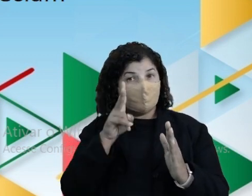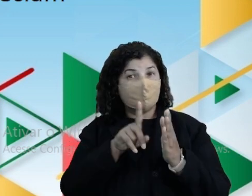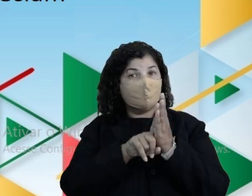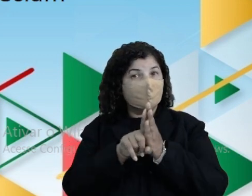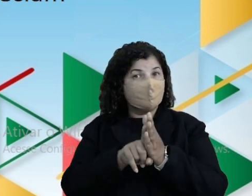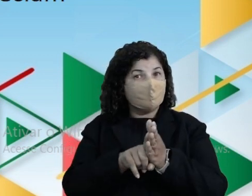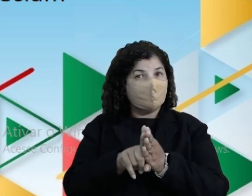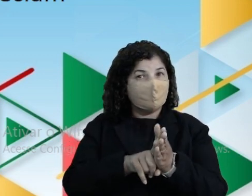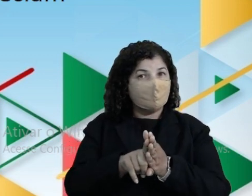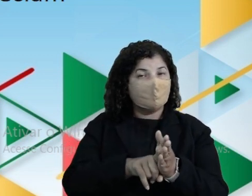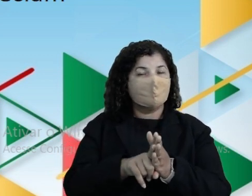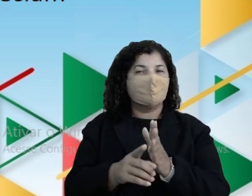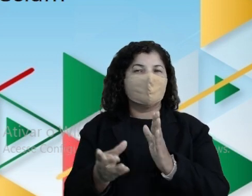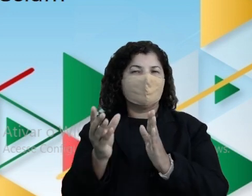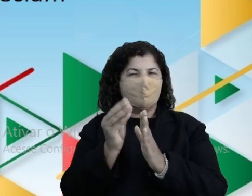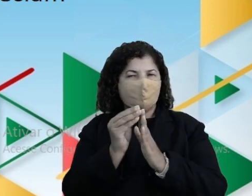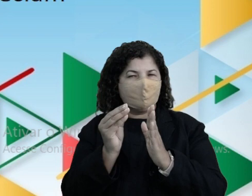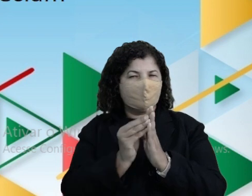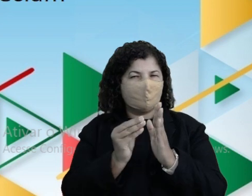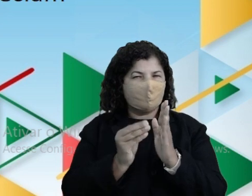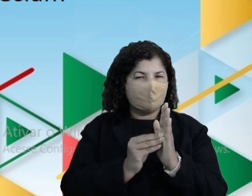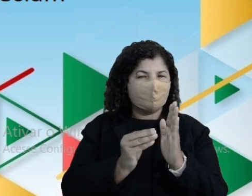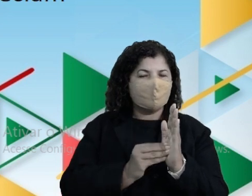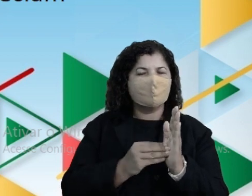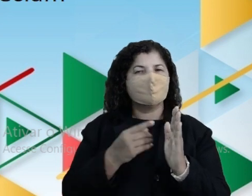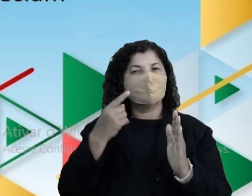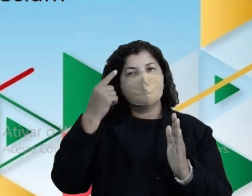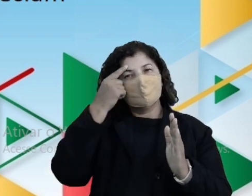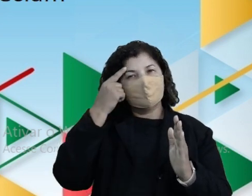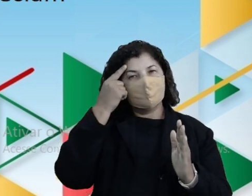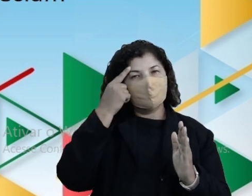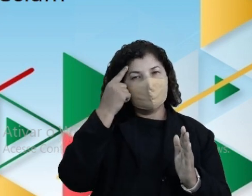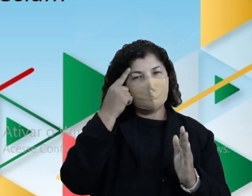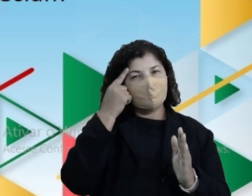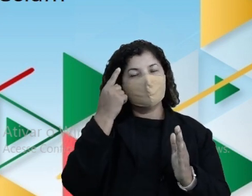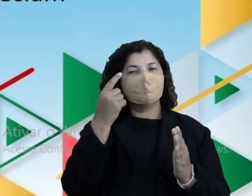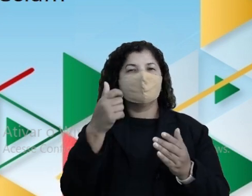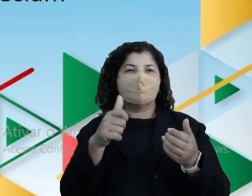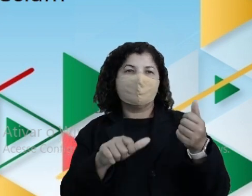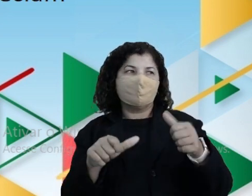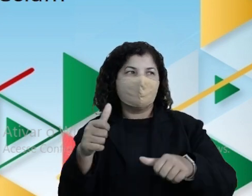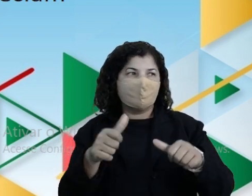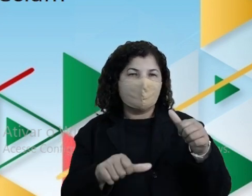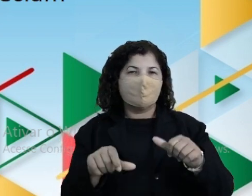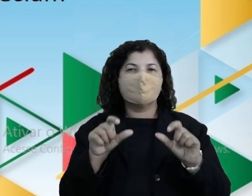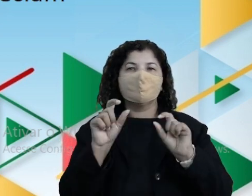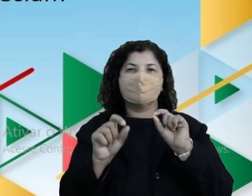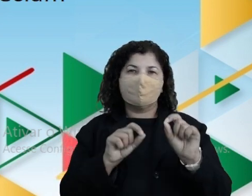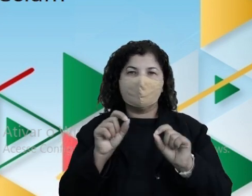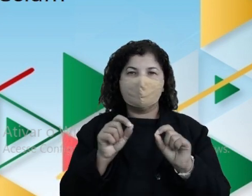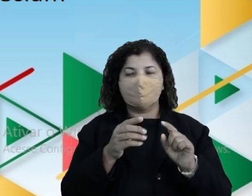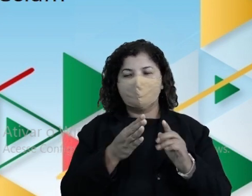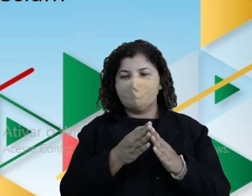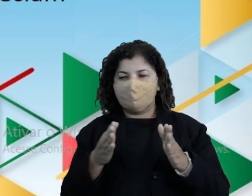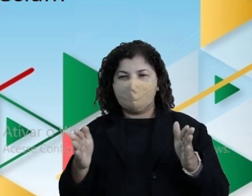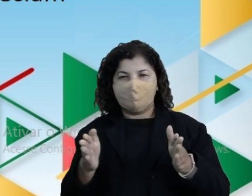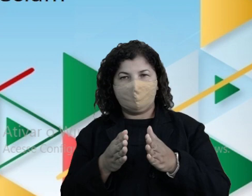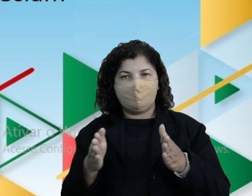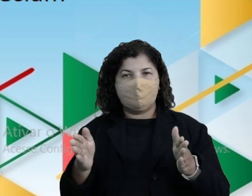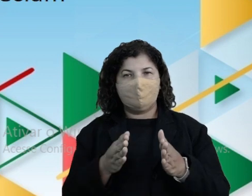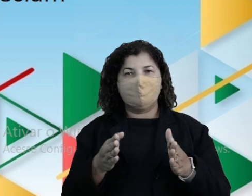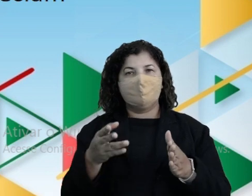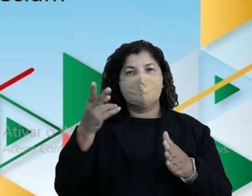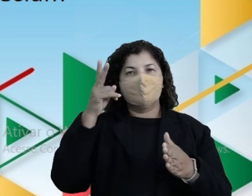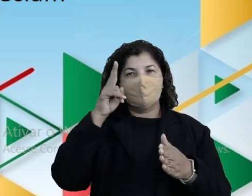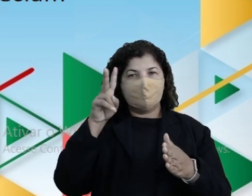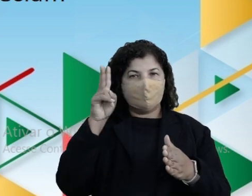né, caracterize, reflita e analise o que? Determinado período histórico, né?